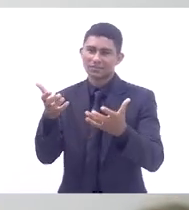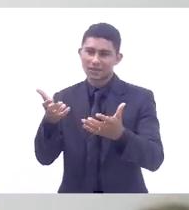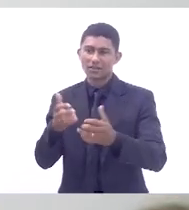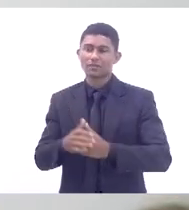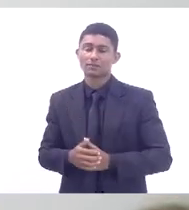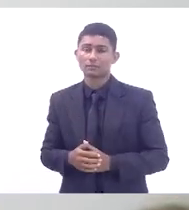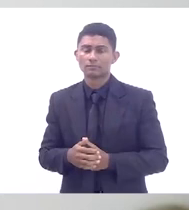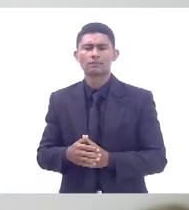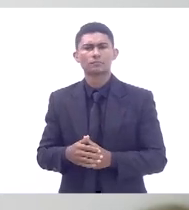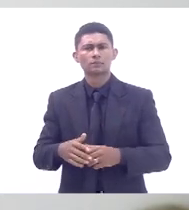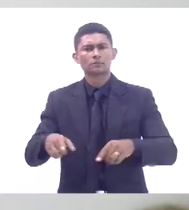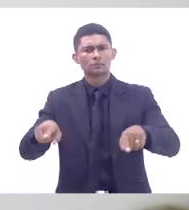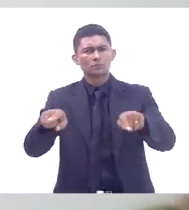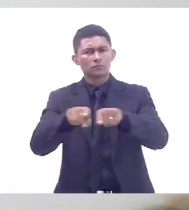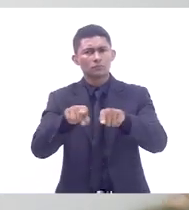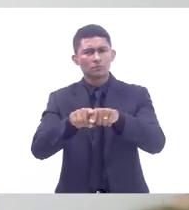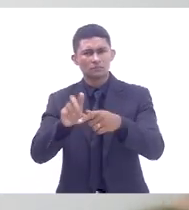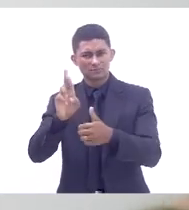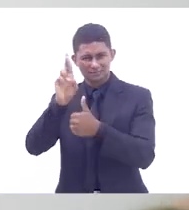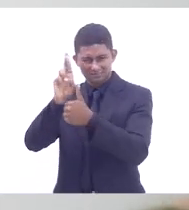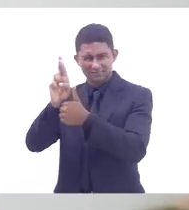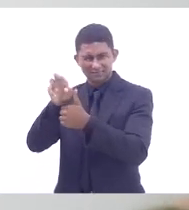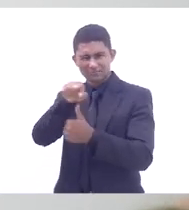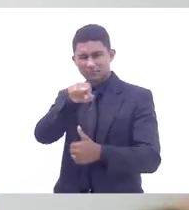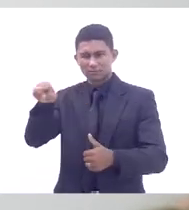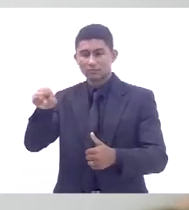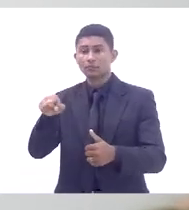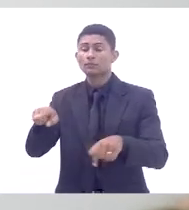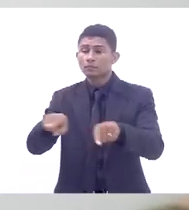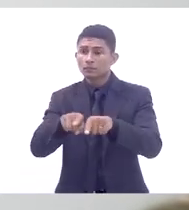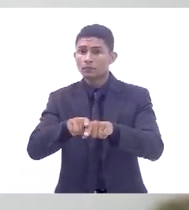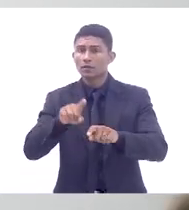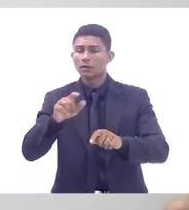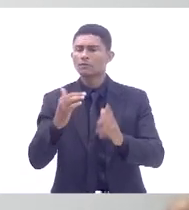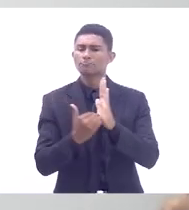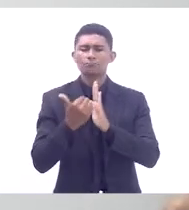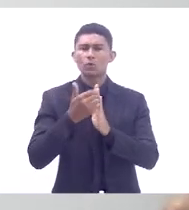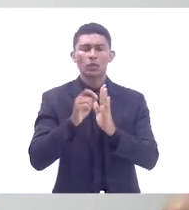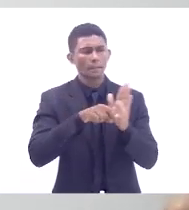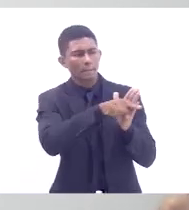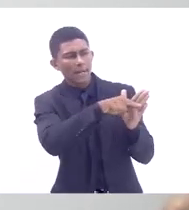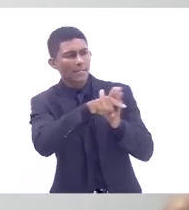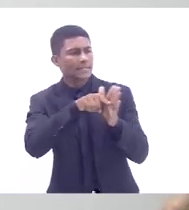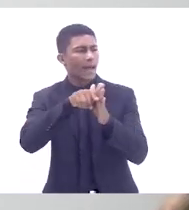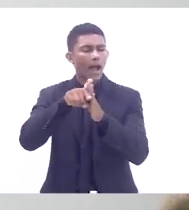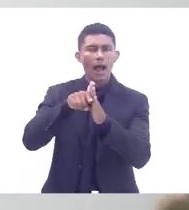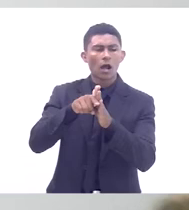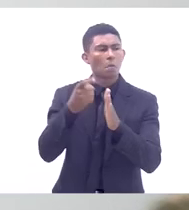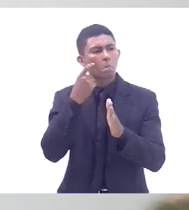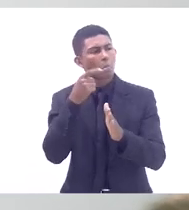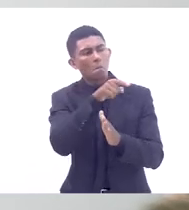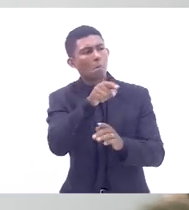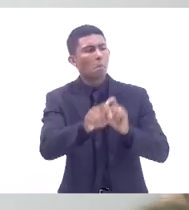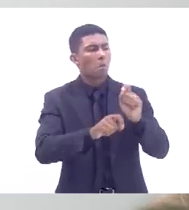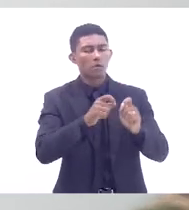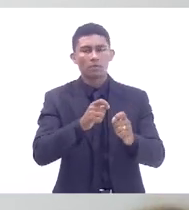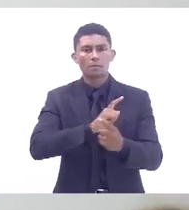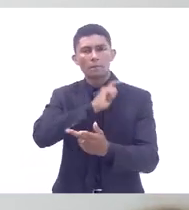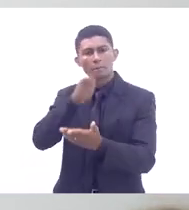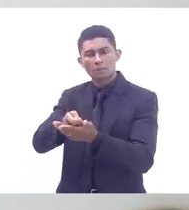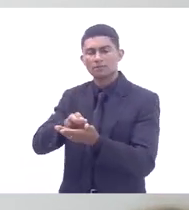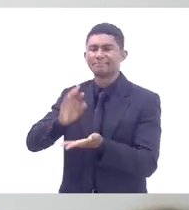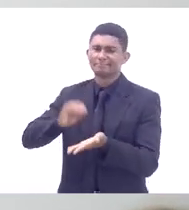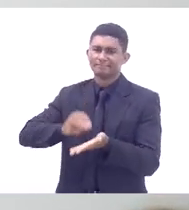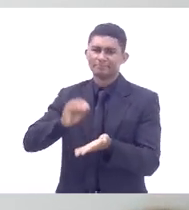realização de perícia de e de pagamento de adicional de insalubridade também em uma situação crítica a